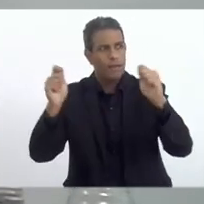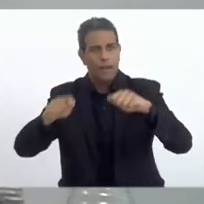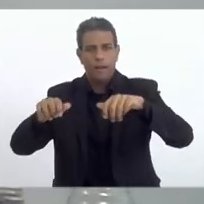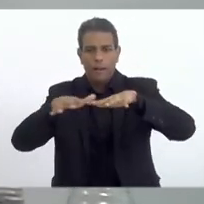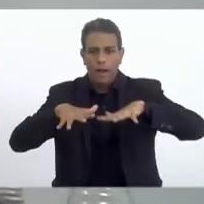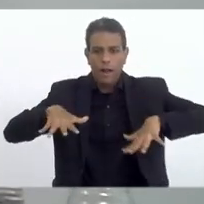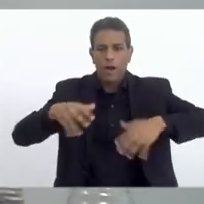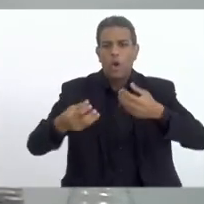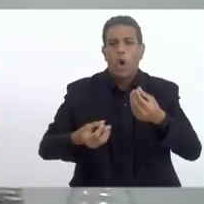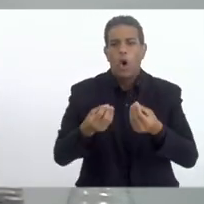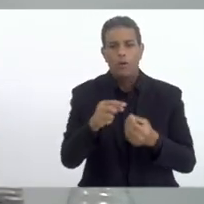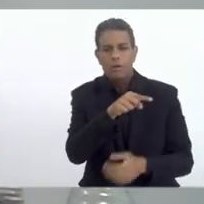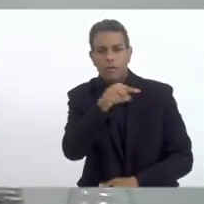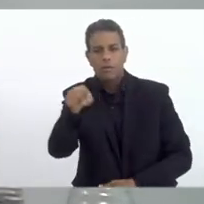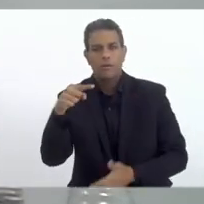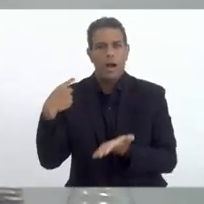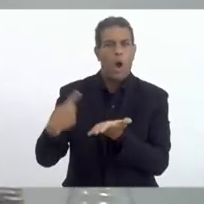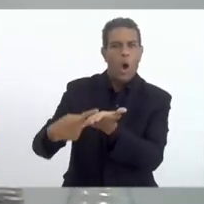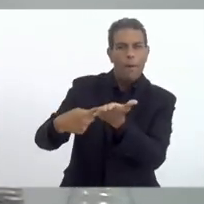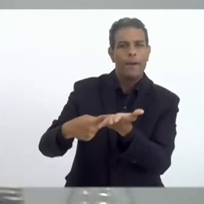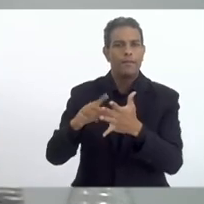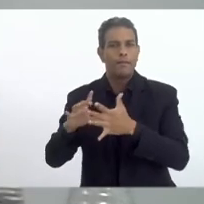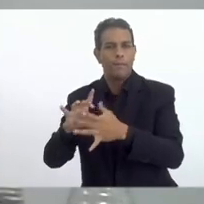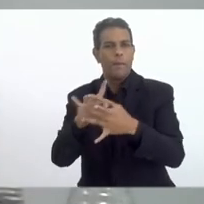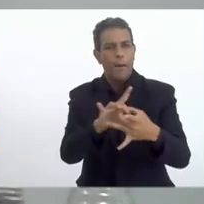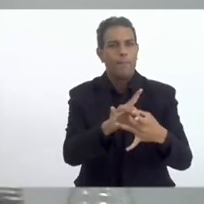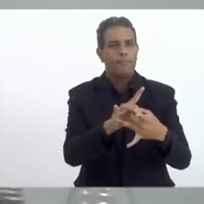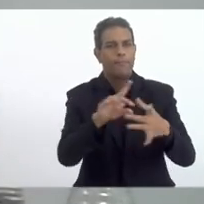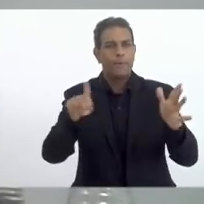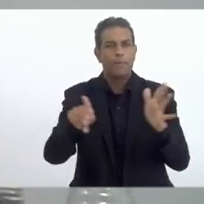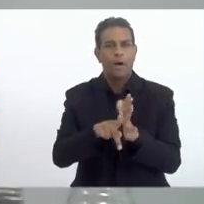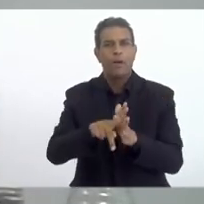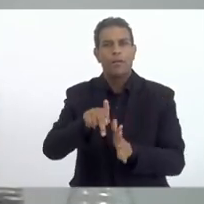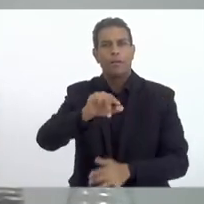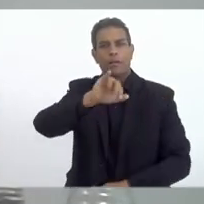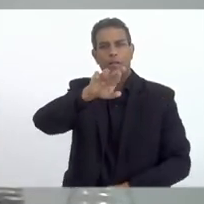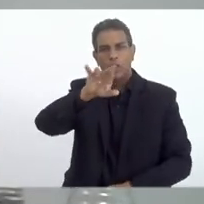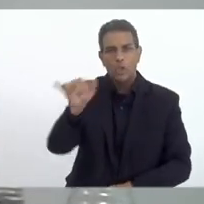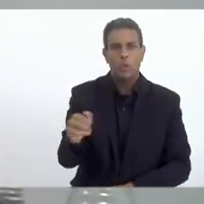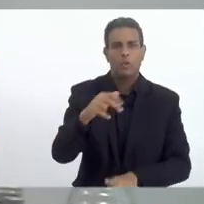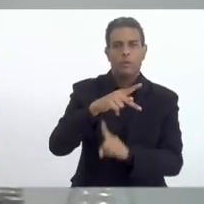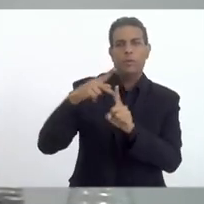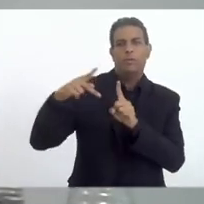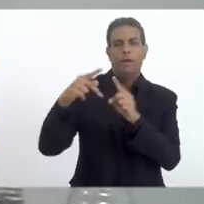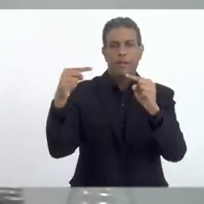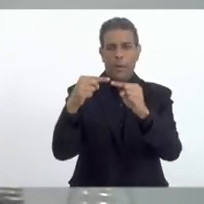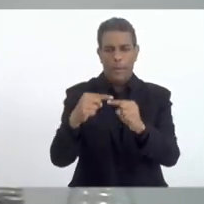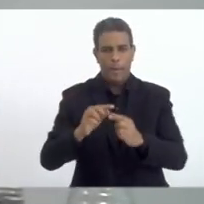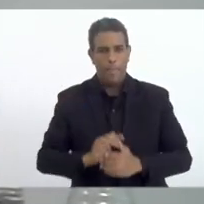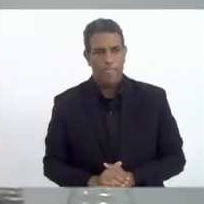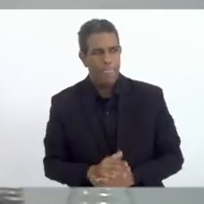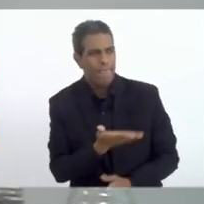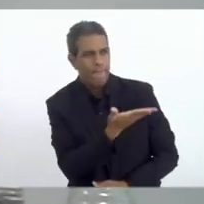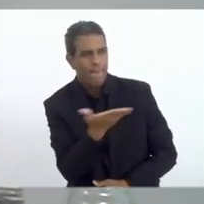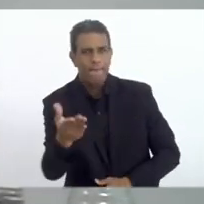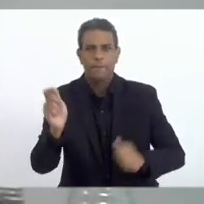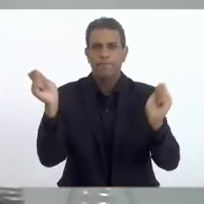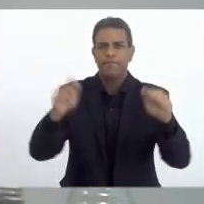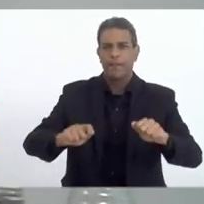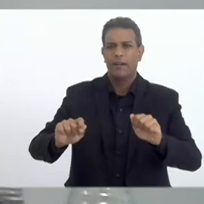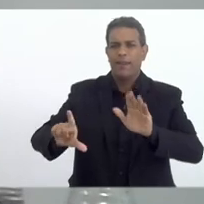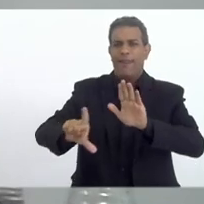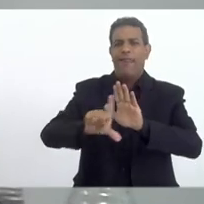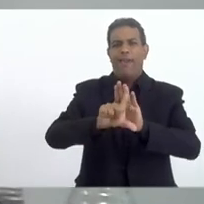global. Então, fica aqui o meu compromisso também, em relação ao Rio Previdência, todos os servidores farão parte. Não tem sentido algum fazer uma